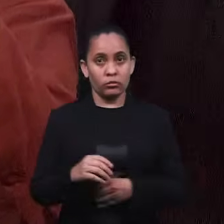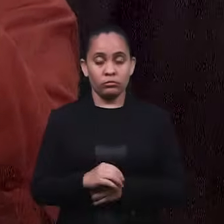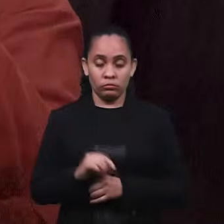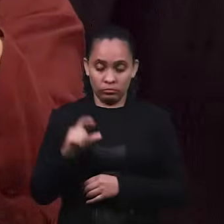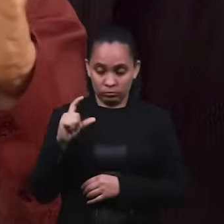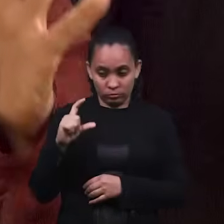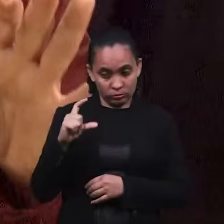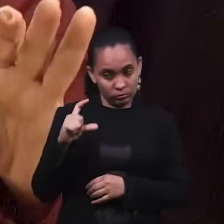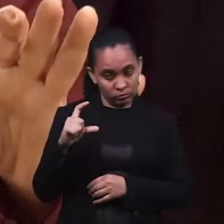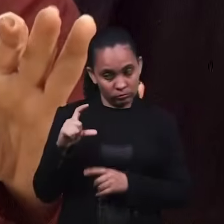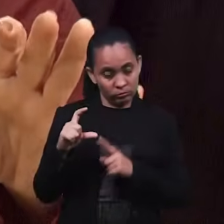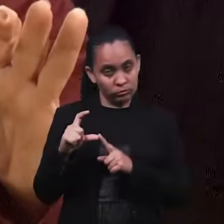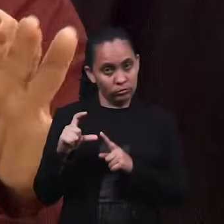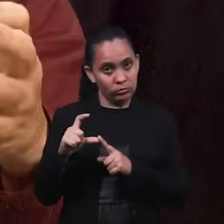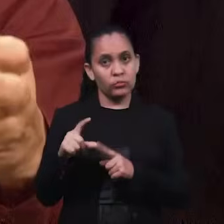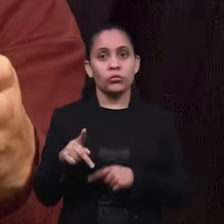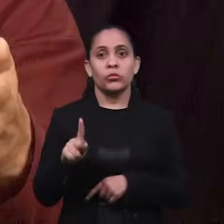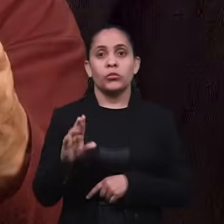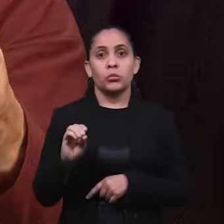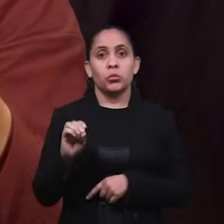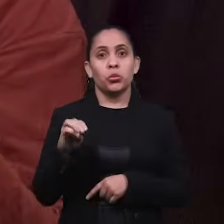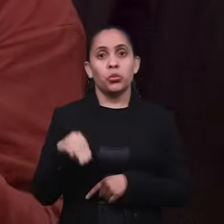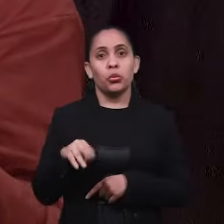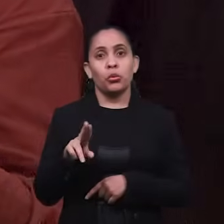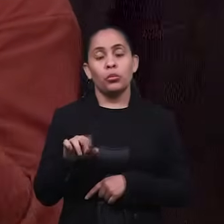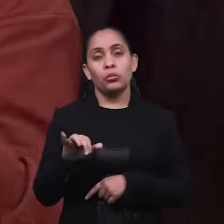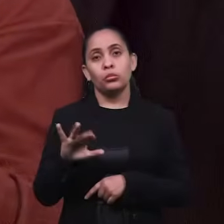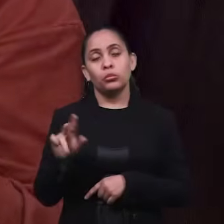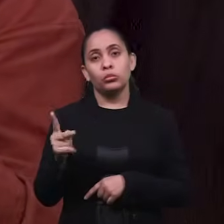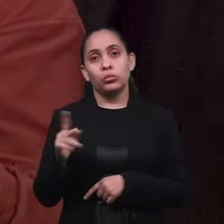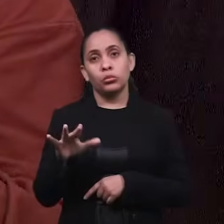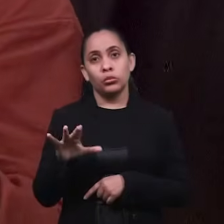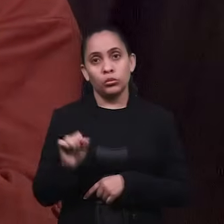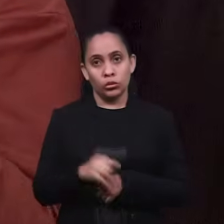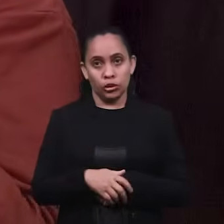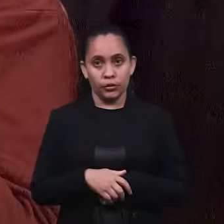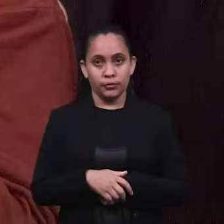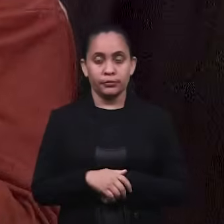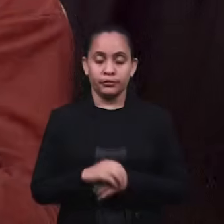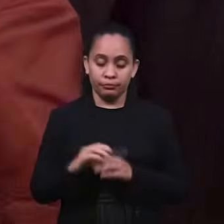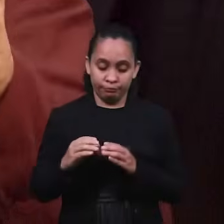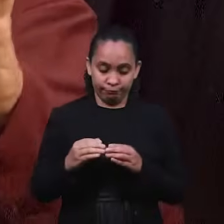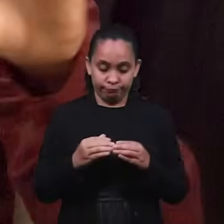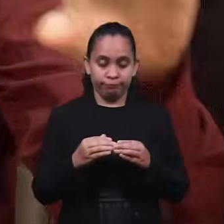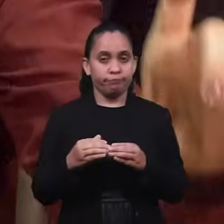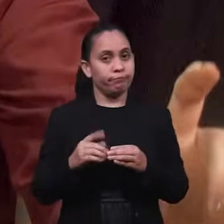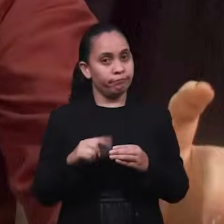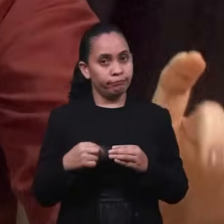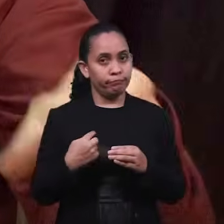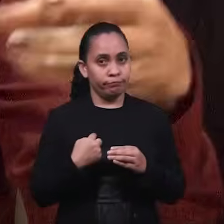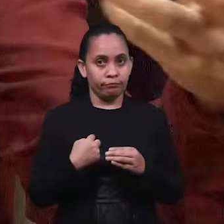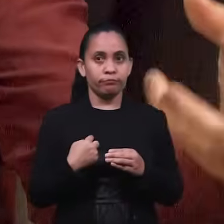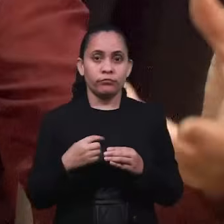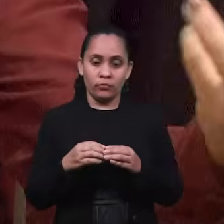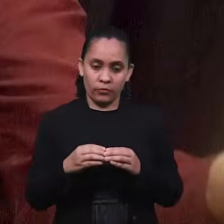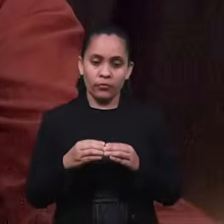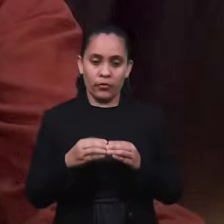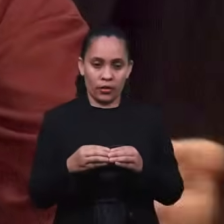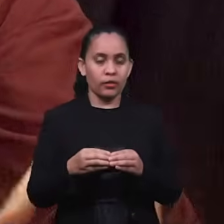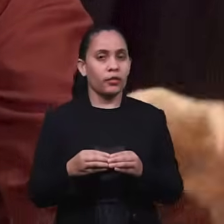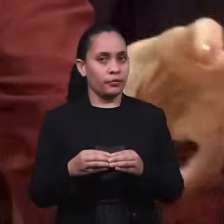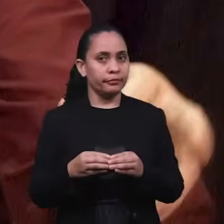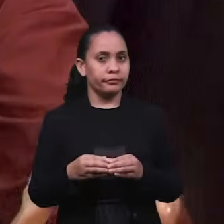ml do kombucha. Pronto. Sim. Né? A gente chama de starter, que seria aí essa amostra